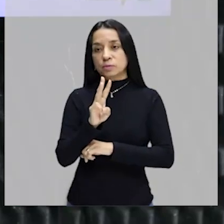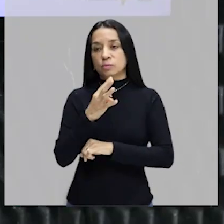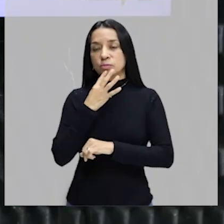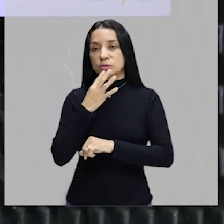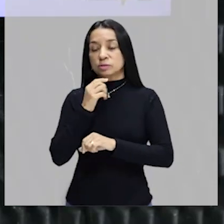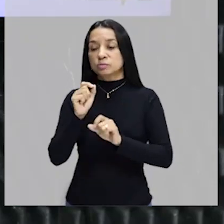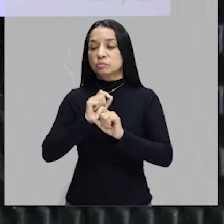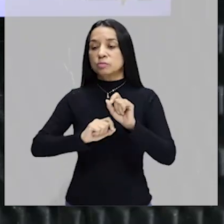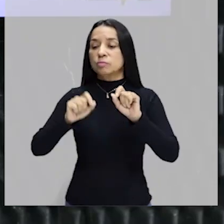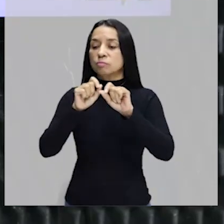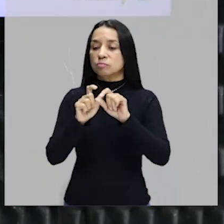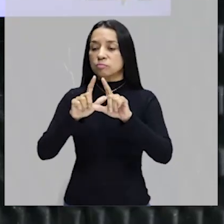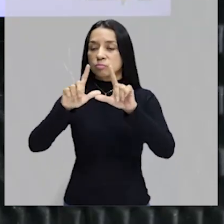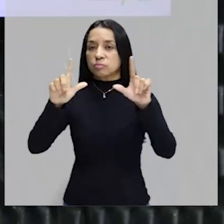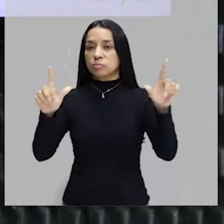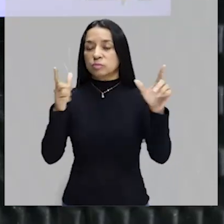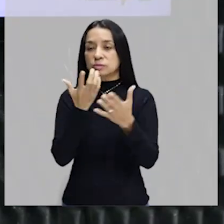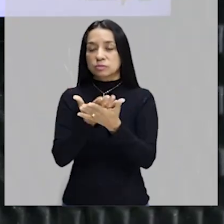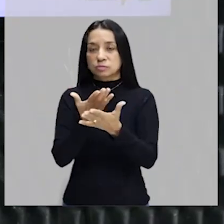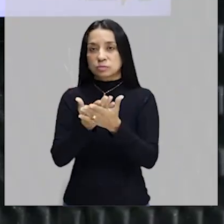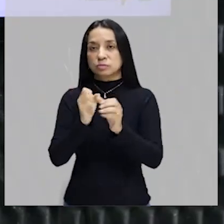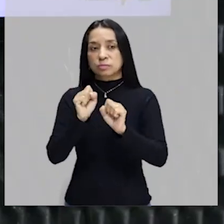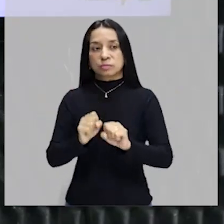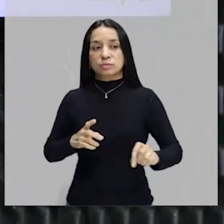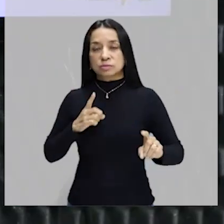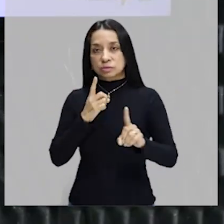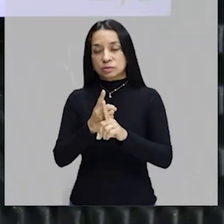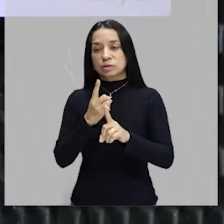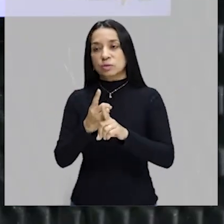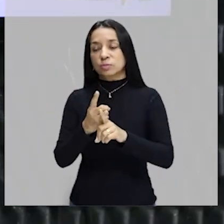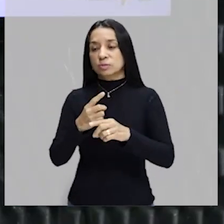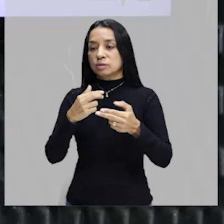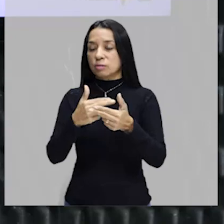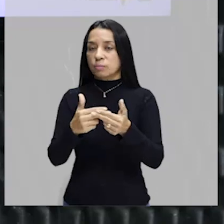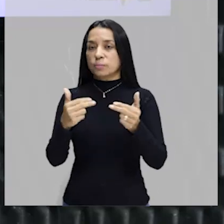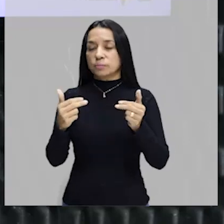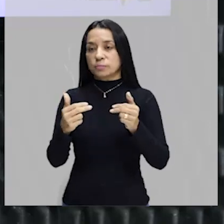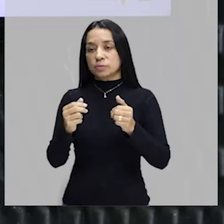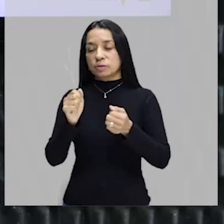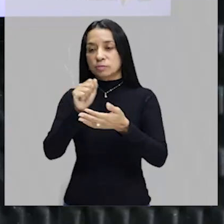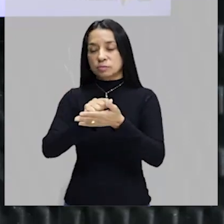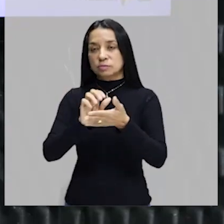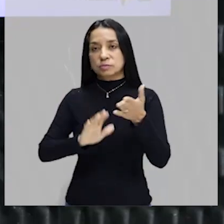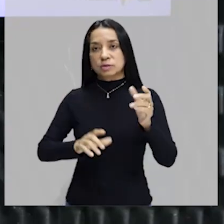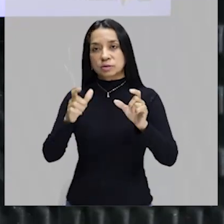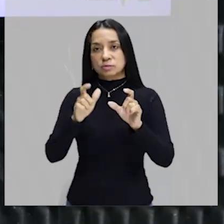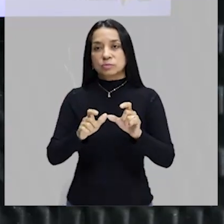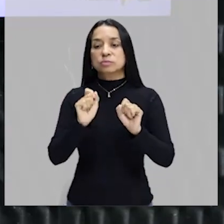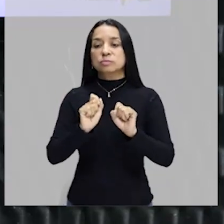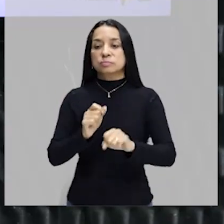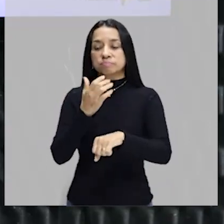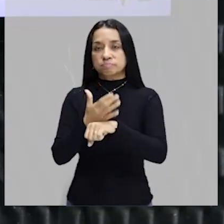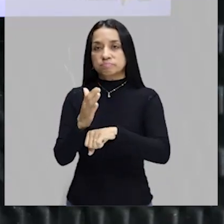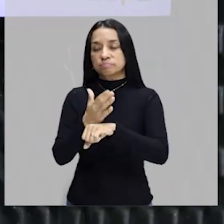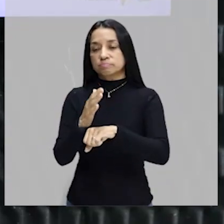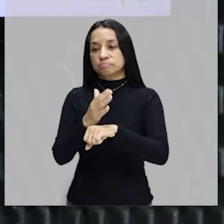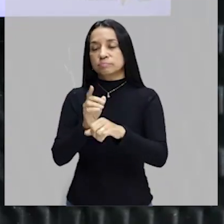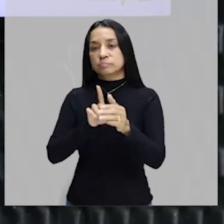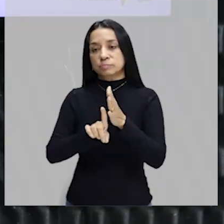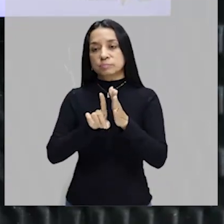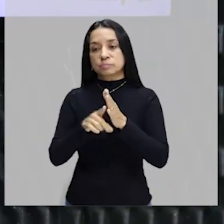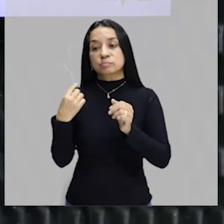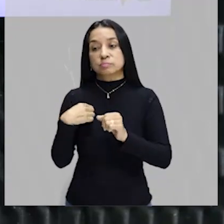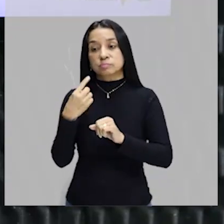como Portal do Estudante. Lá você pode encontrar também muitas apostilas com exercícios, onde você pode colocar em prática essas questões que a